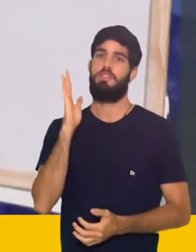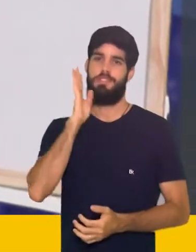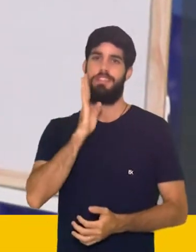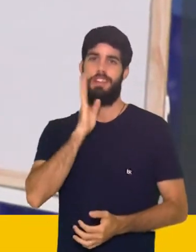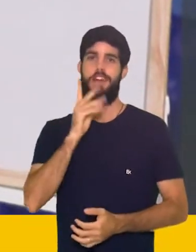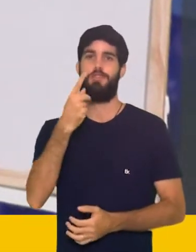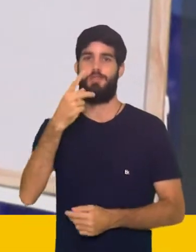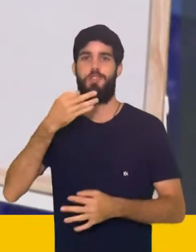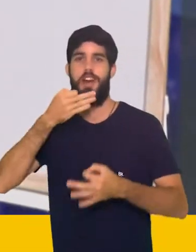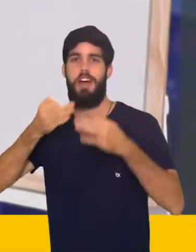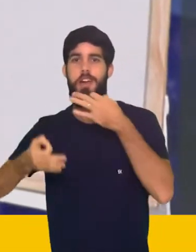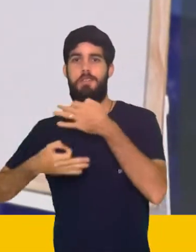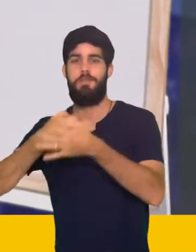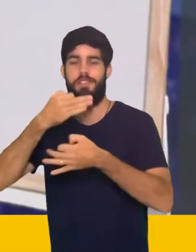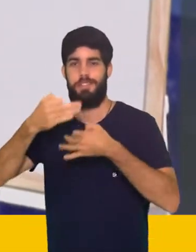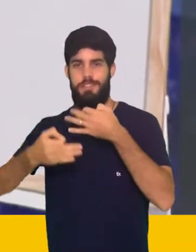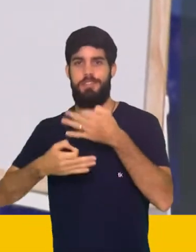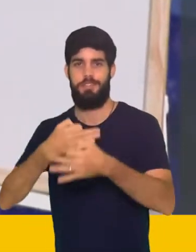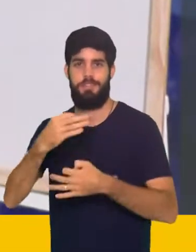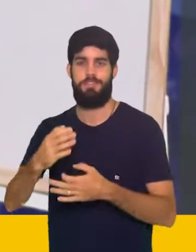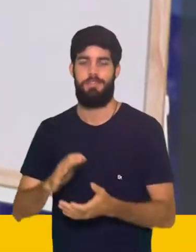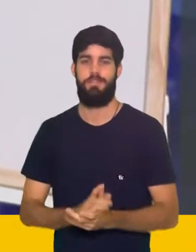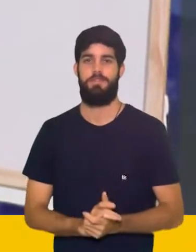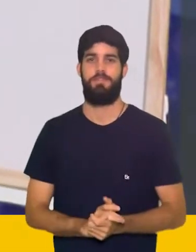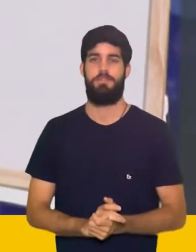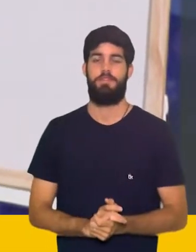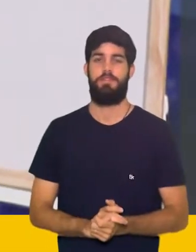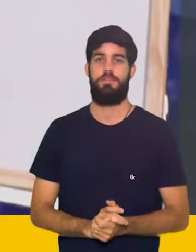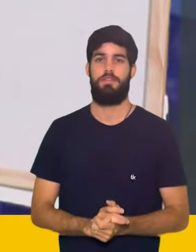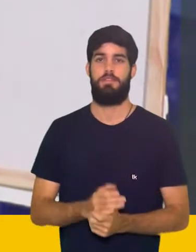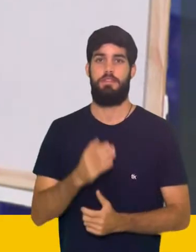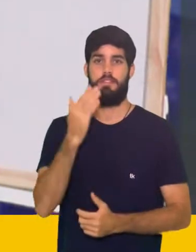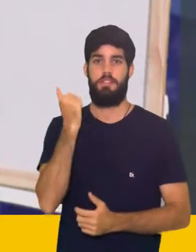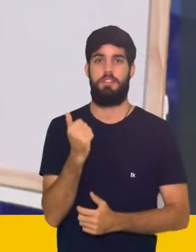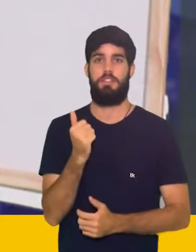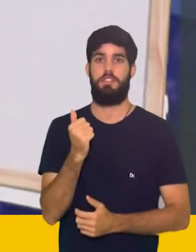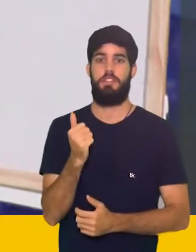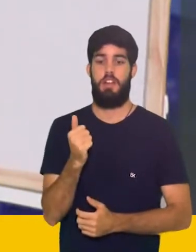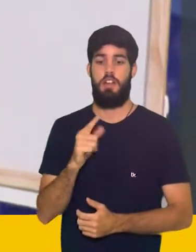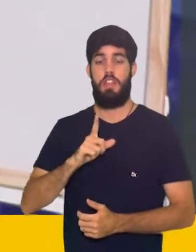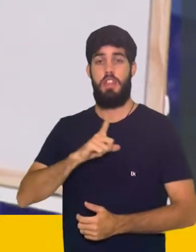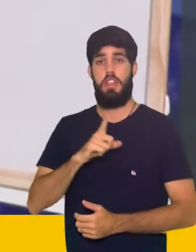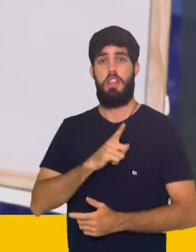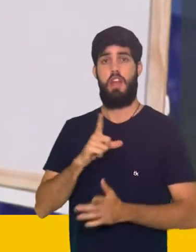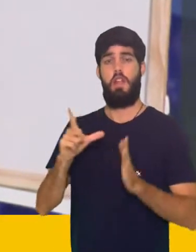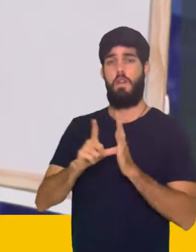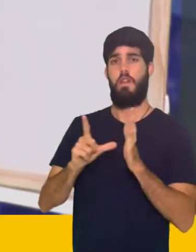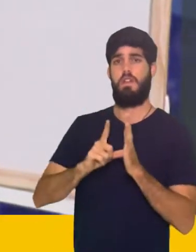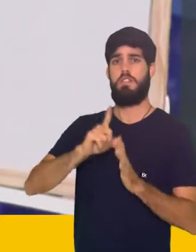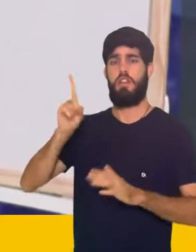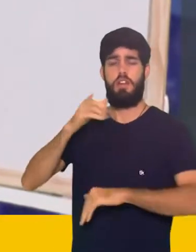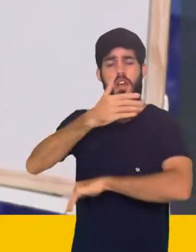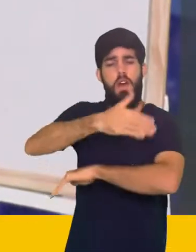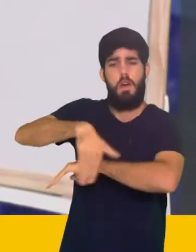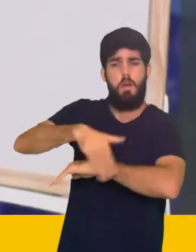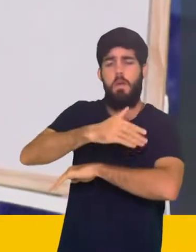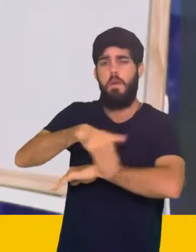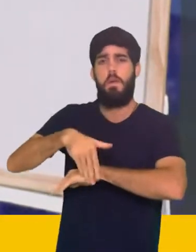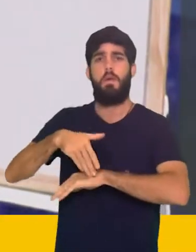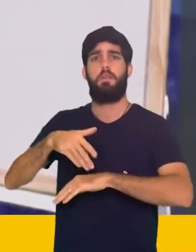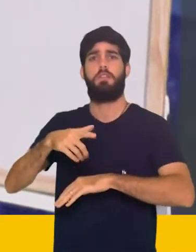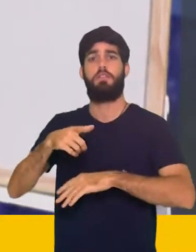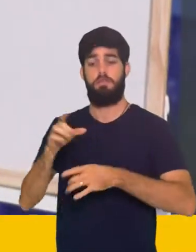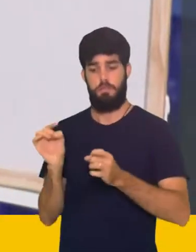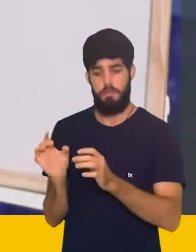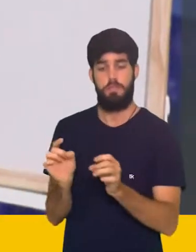Legal a sua argumentação. E agora? Sabe, Consuelo, tem uma loja ali na rua XYZ que